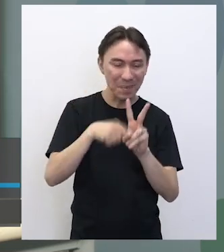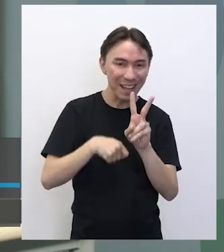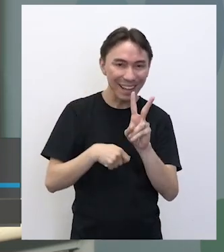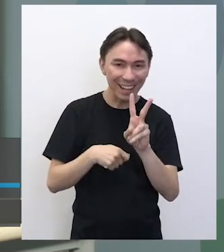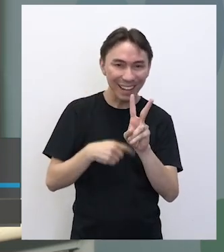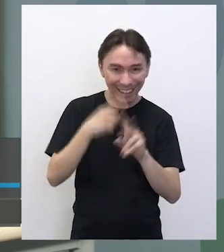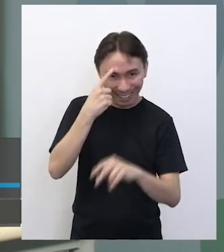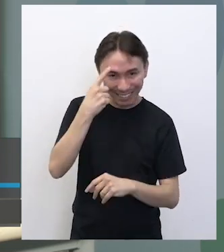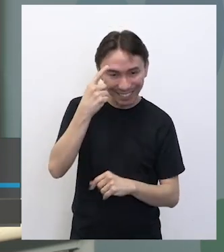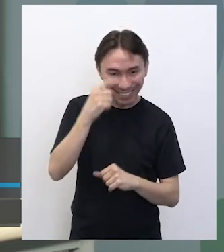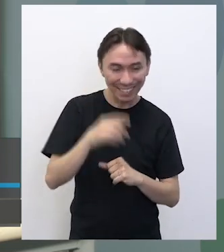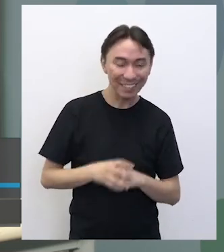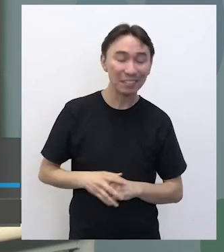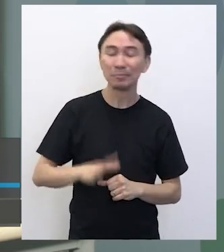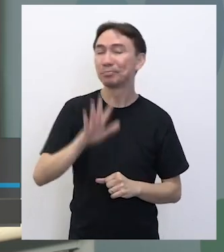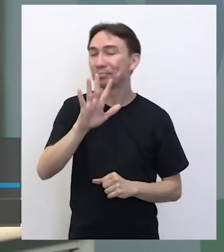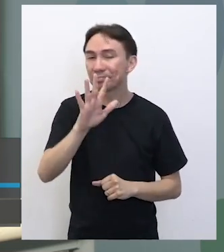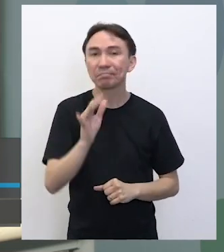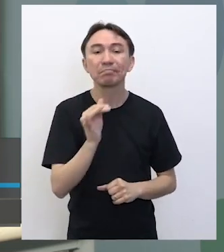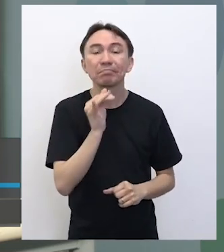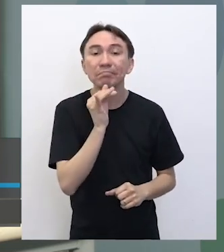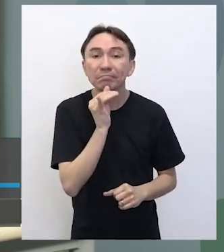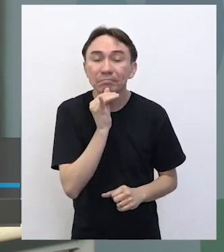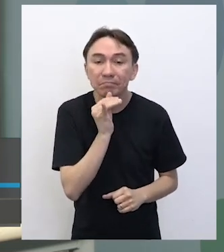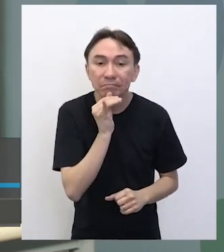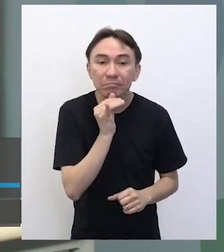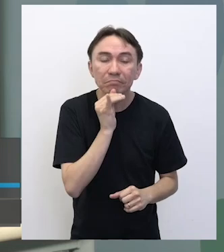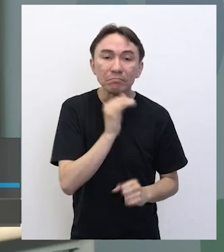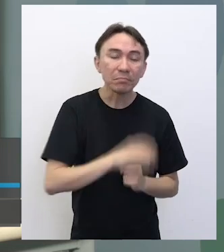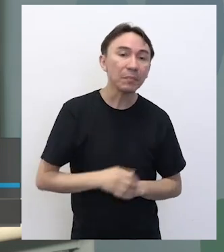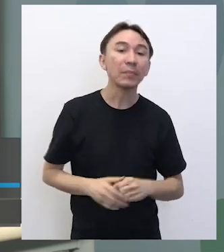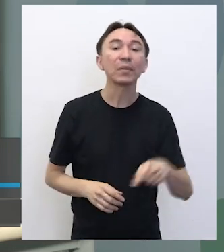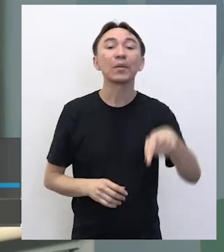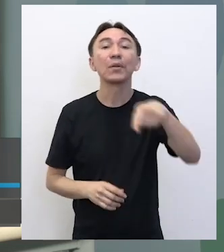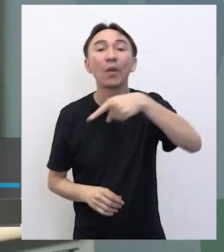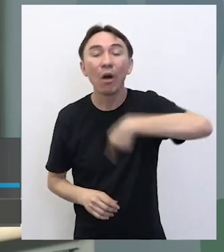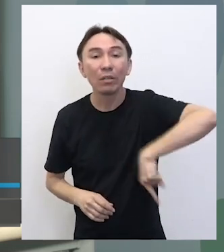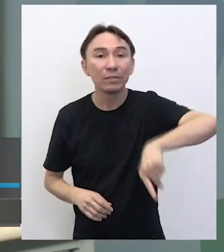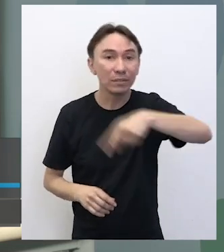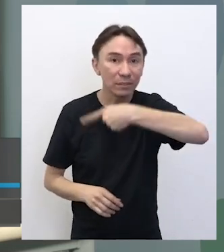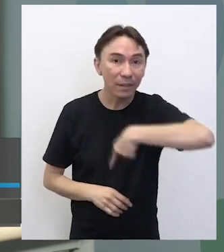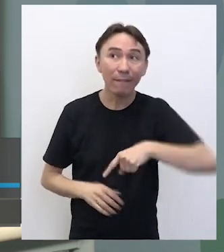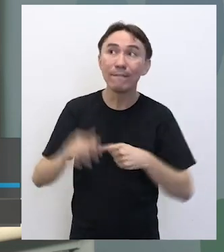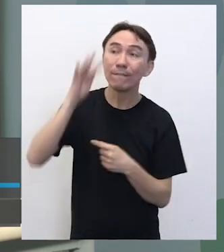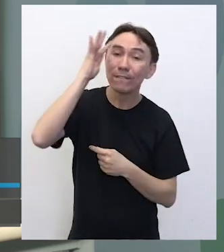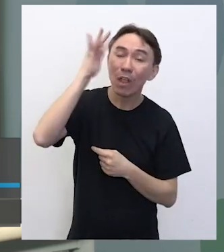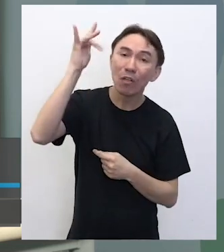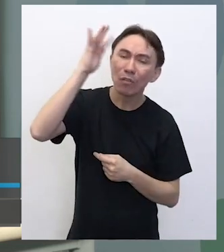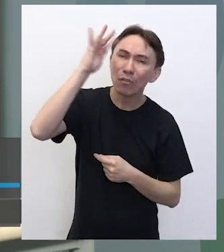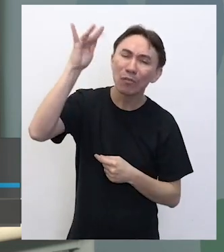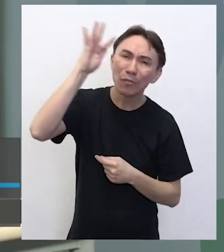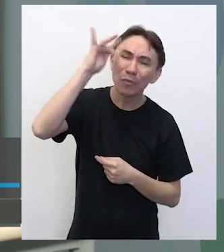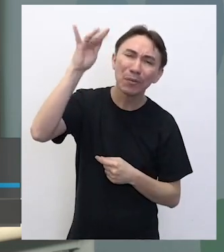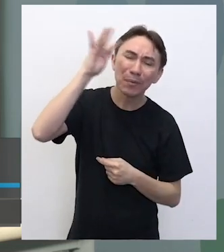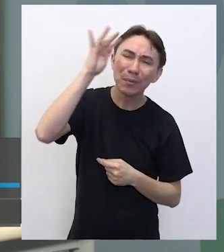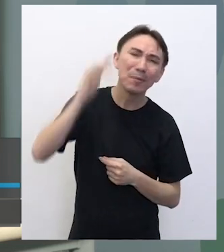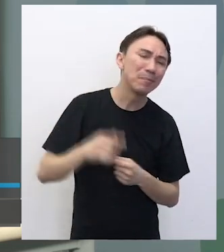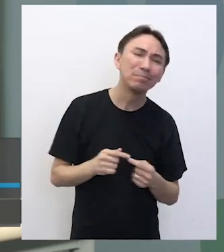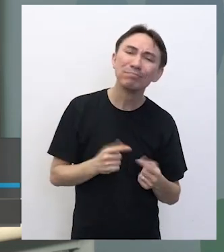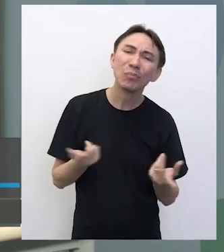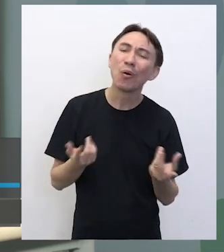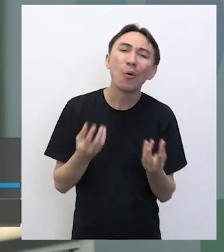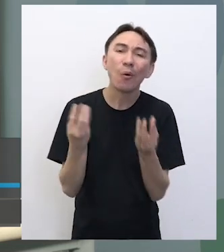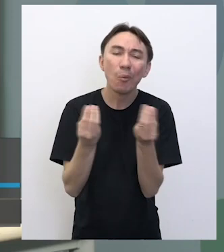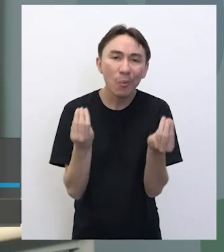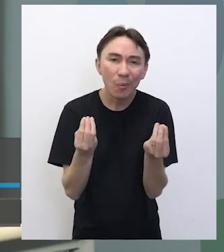seguinte, em que medida nós podemos dizer que nós todos somos filósofos? Isto equivale a perguntar,